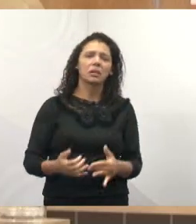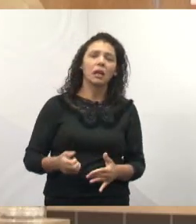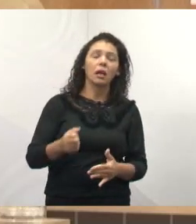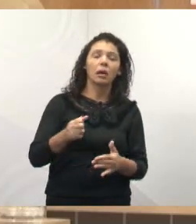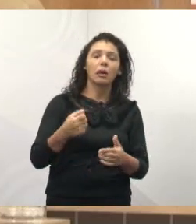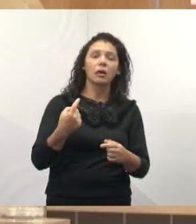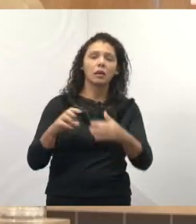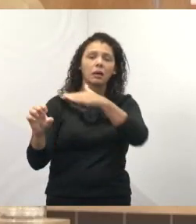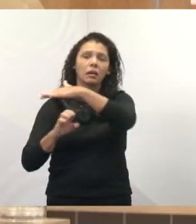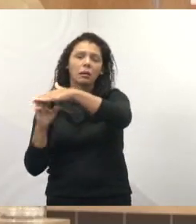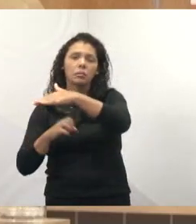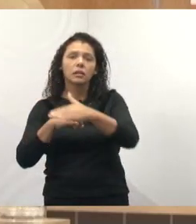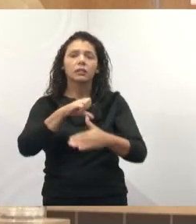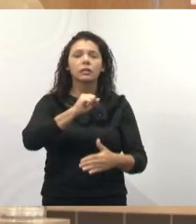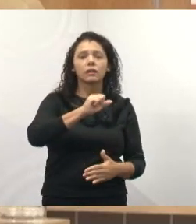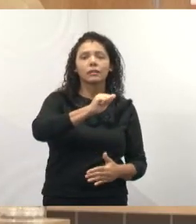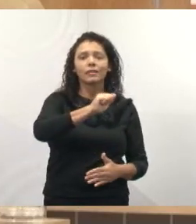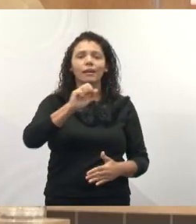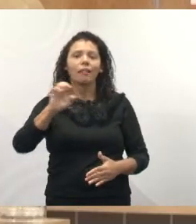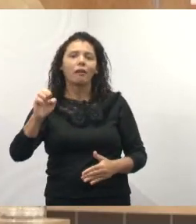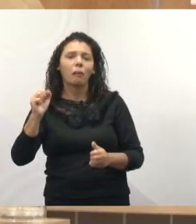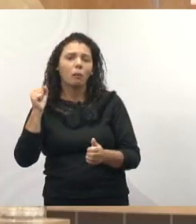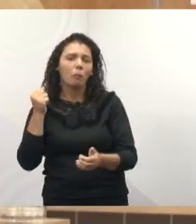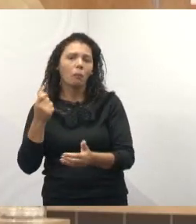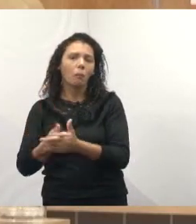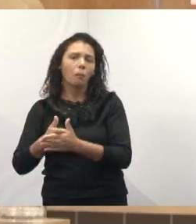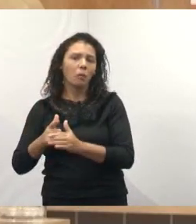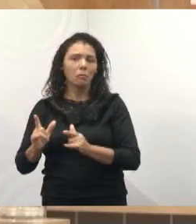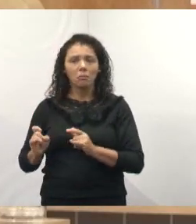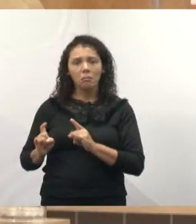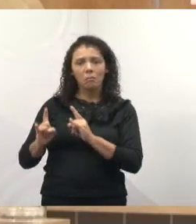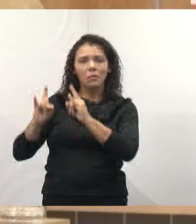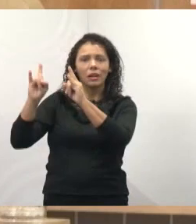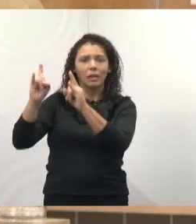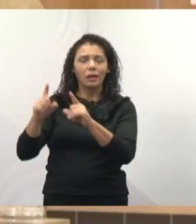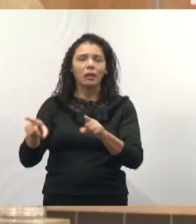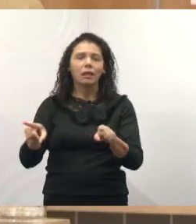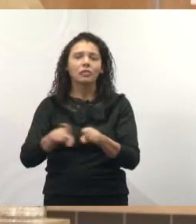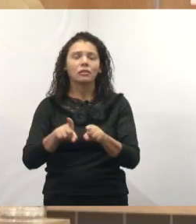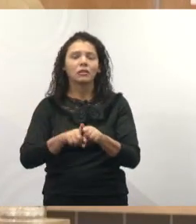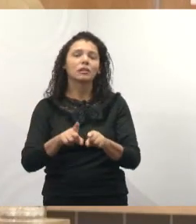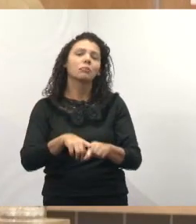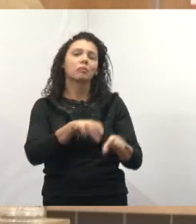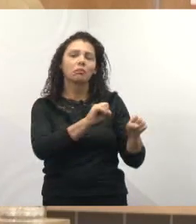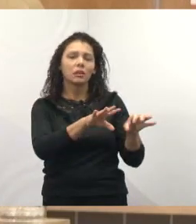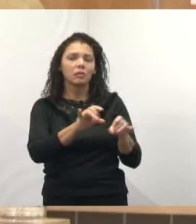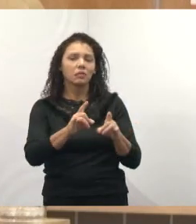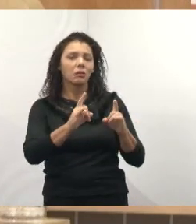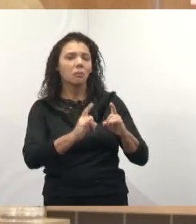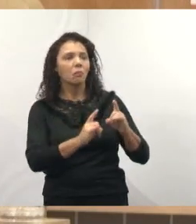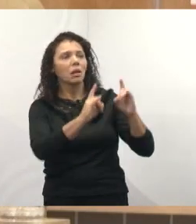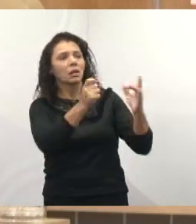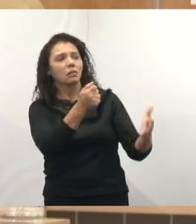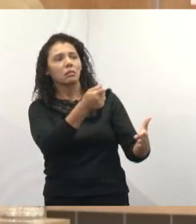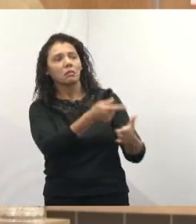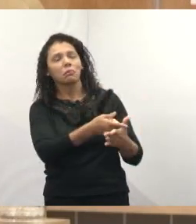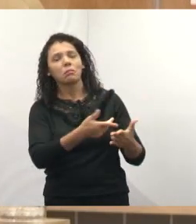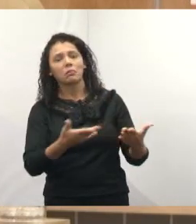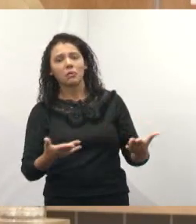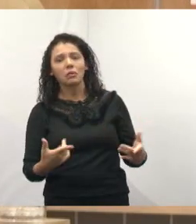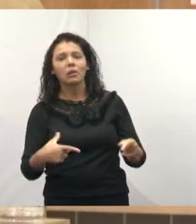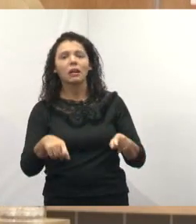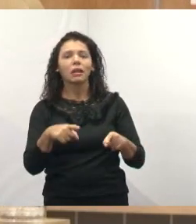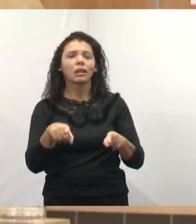milhões, prédio da educação, cargo que nós criamos aqui, na minha opinião também, com todo o